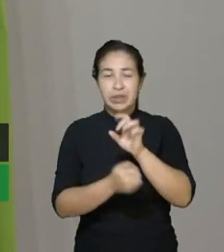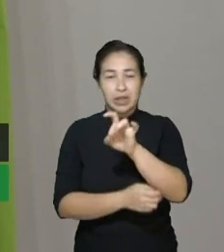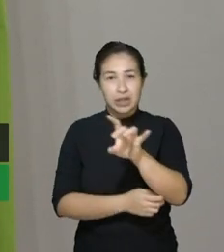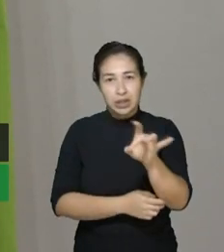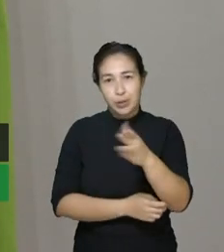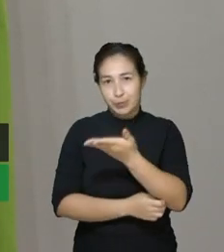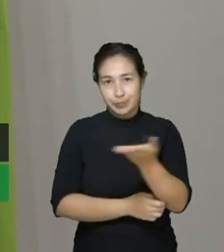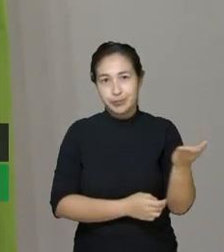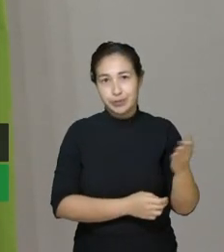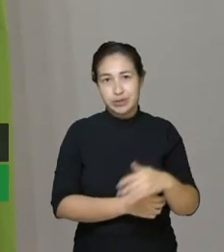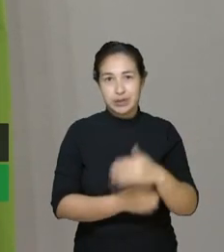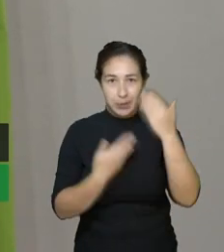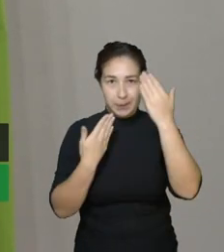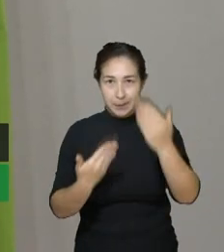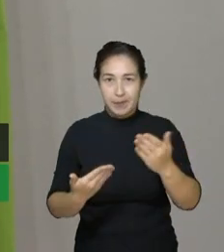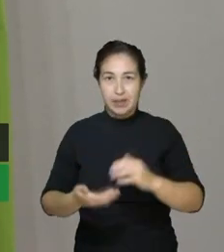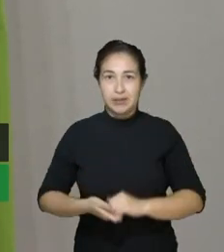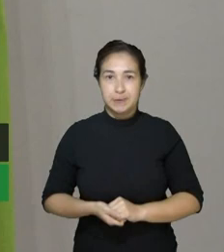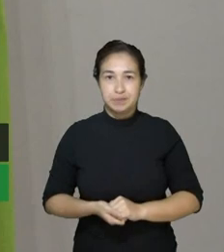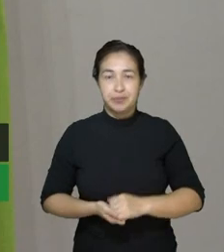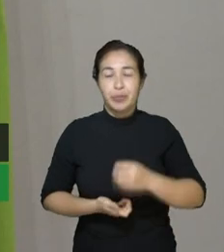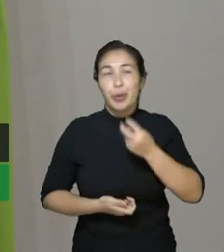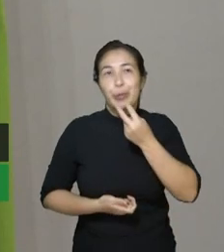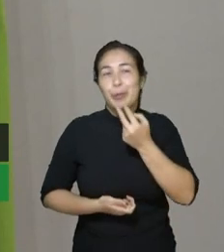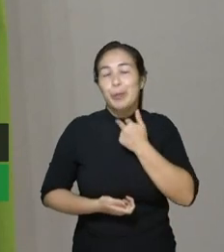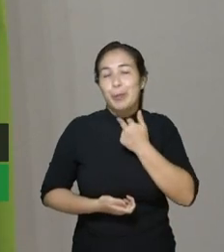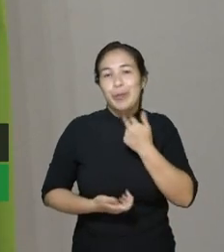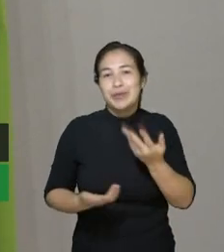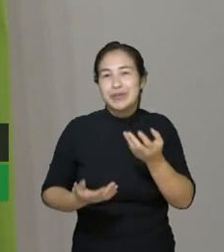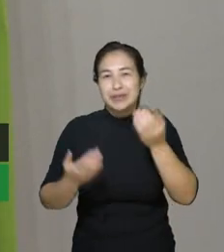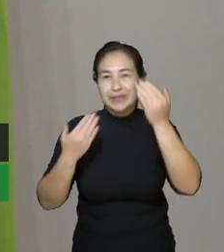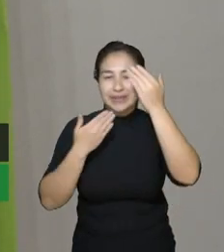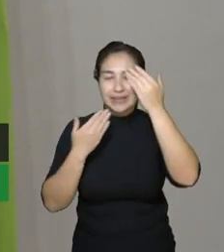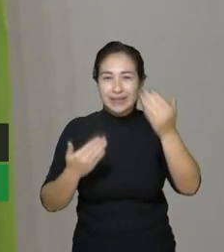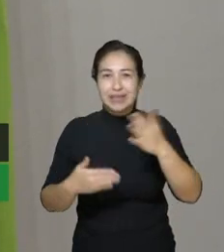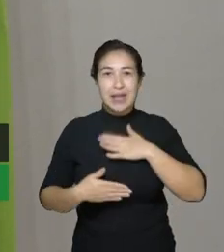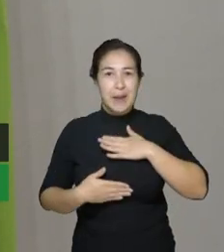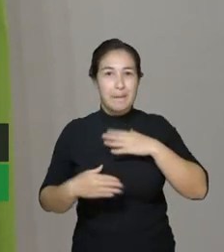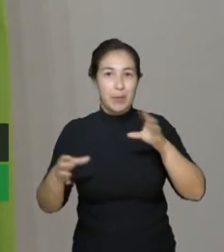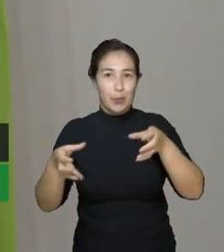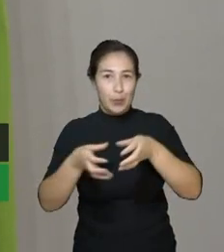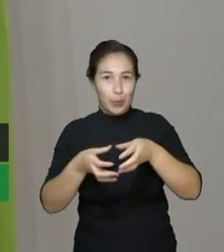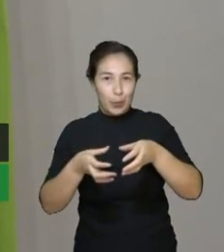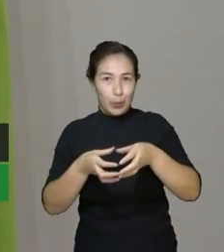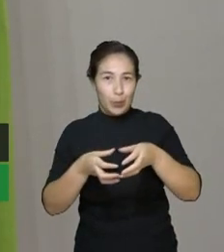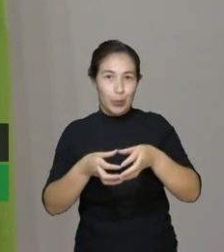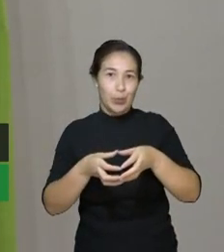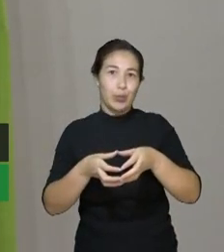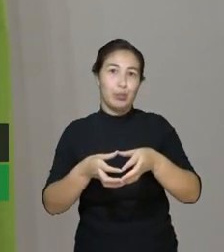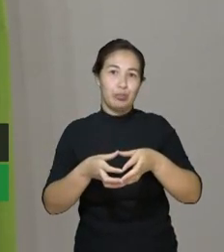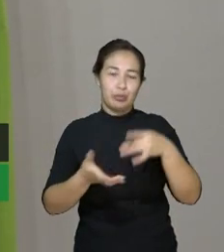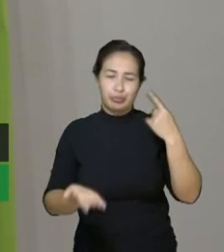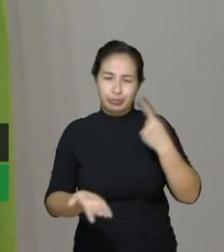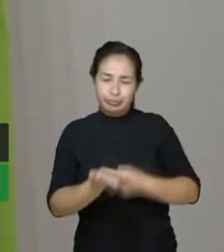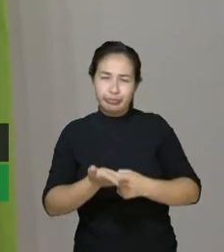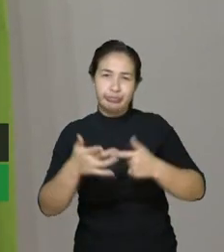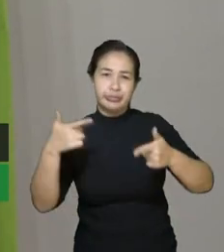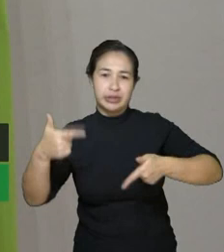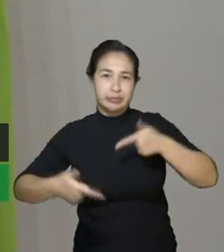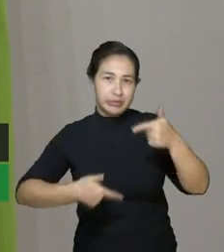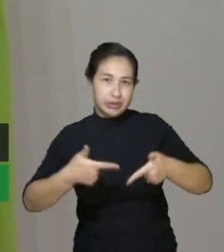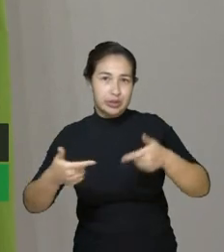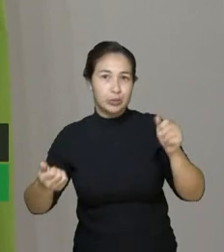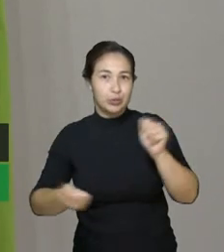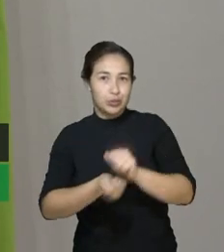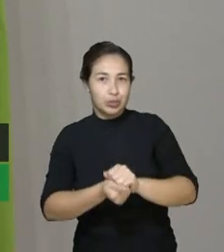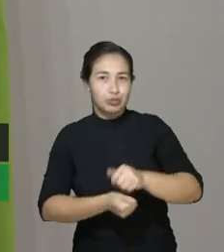vocês, muito, muito obrigada. Não posso deixar também de agradecer a minha equipe do gabinete, que foi muito parceira, trabalhamos juntos,